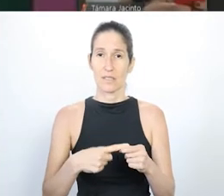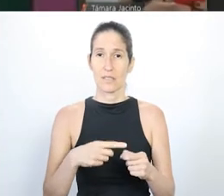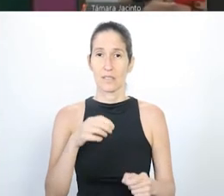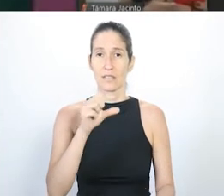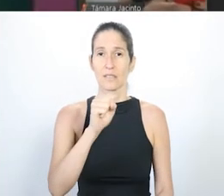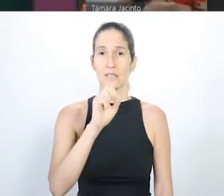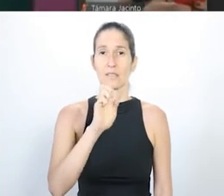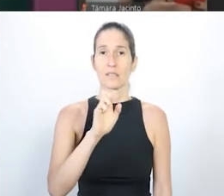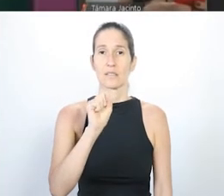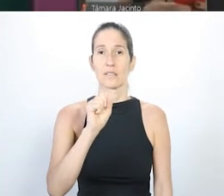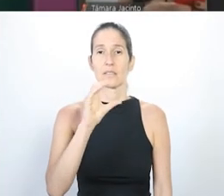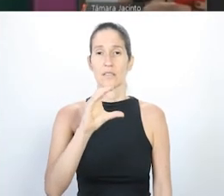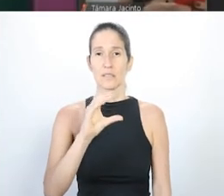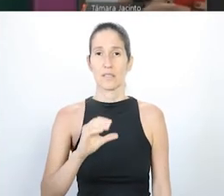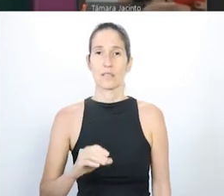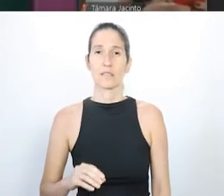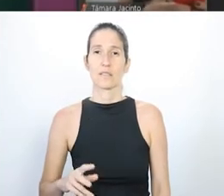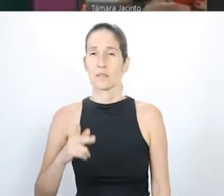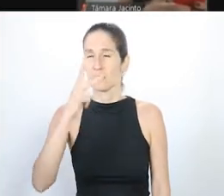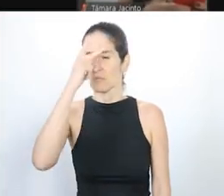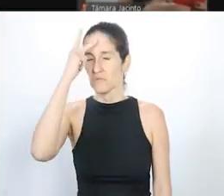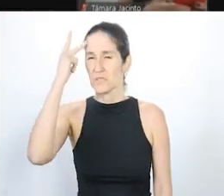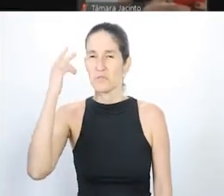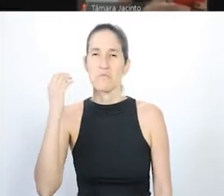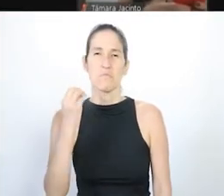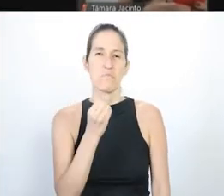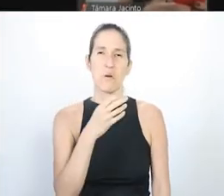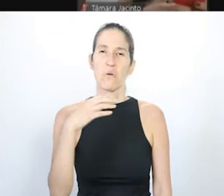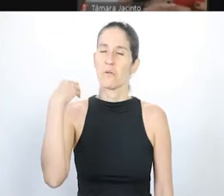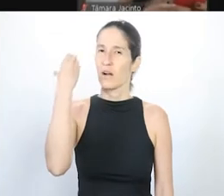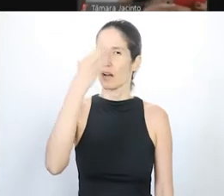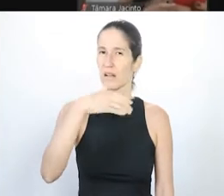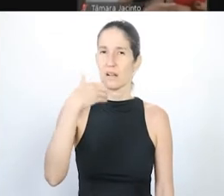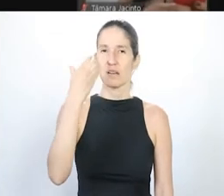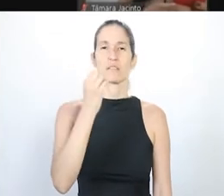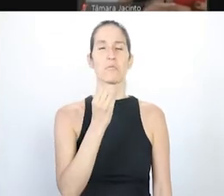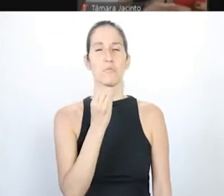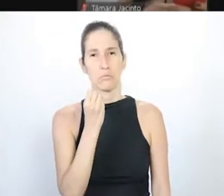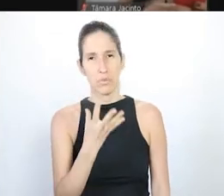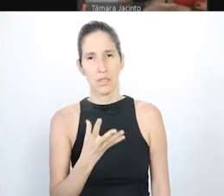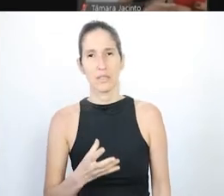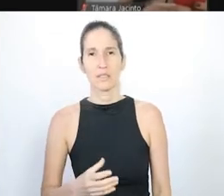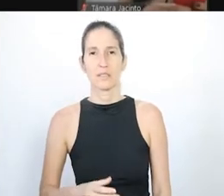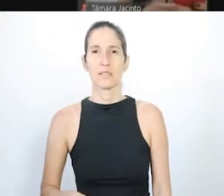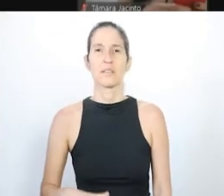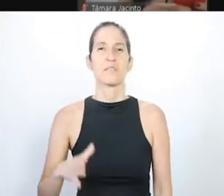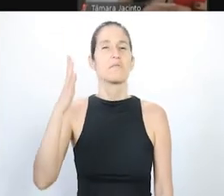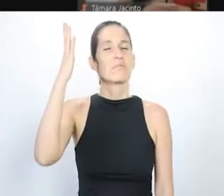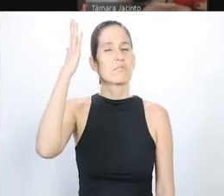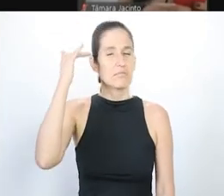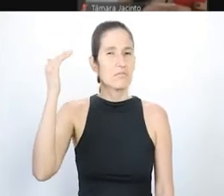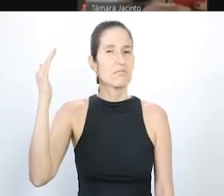pessoal que canta bem, pessoal que tem talento, né?